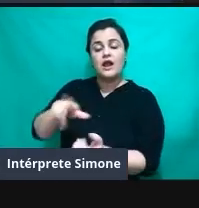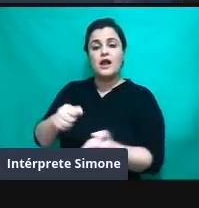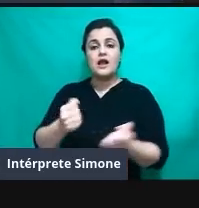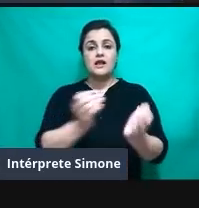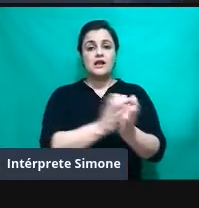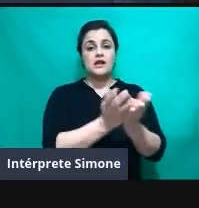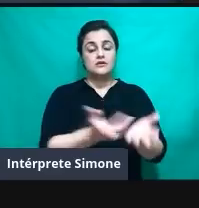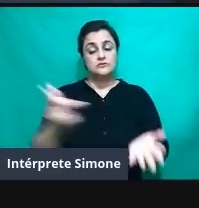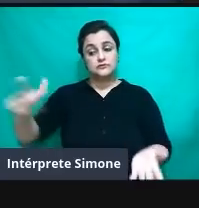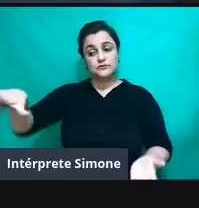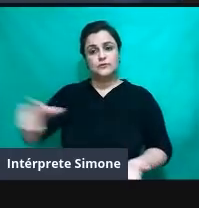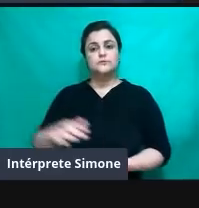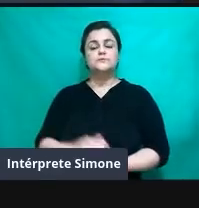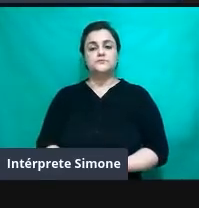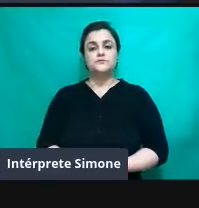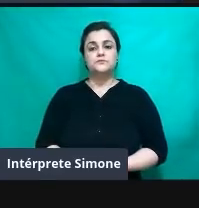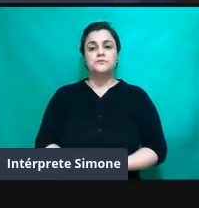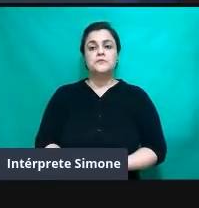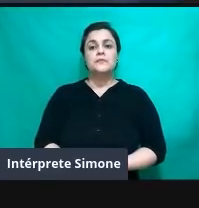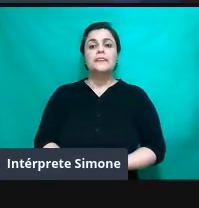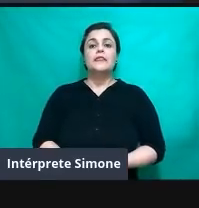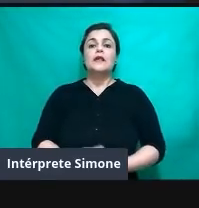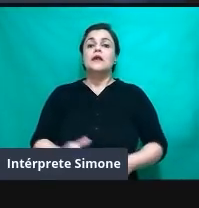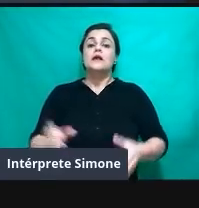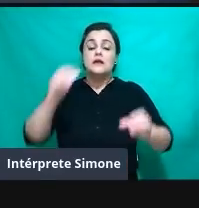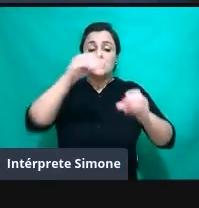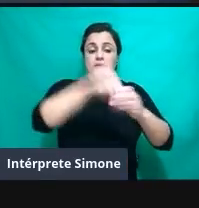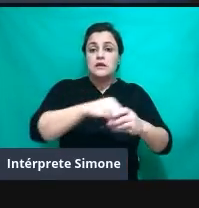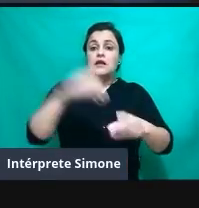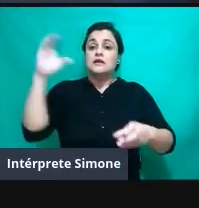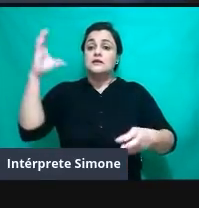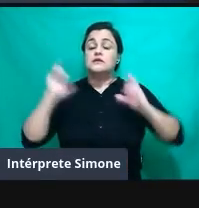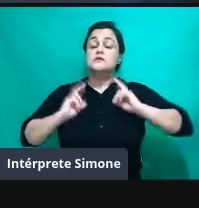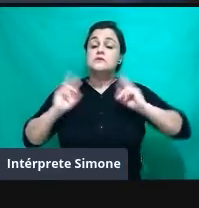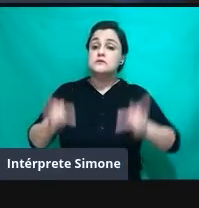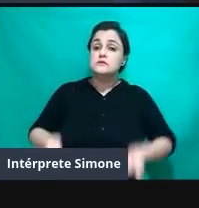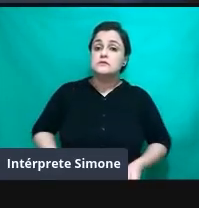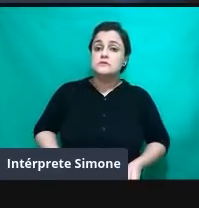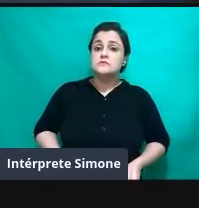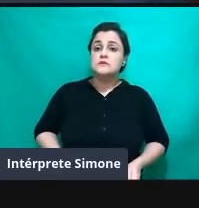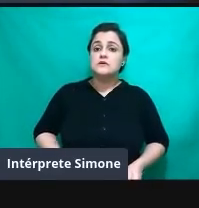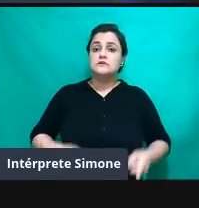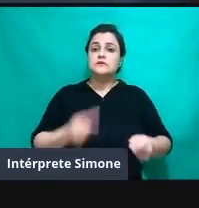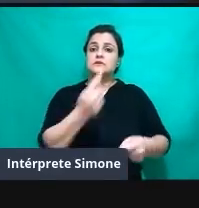ciências humanas, que também tem as suas unidades temáticas,